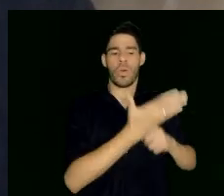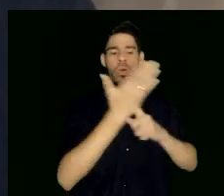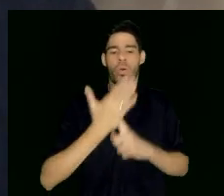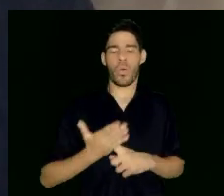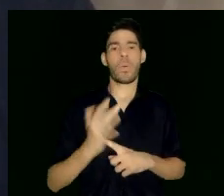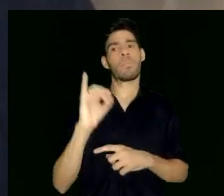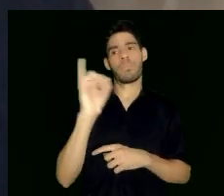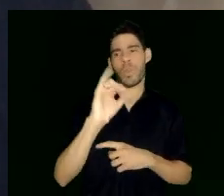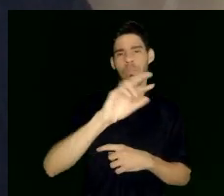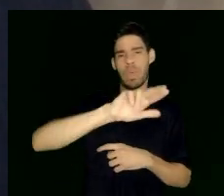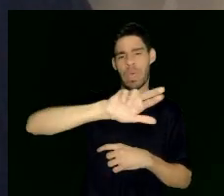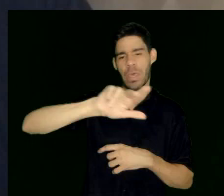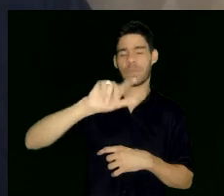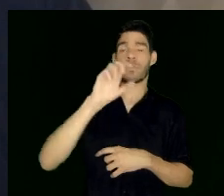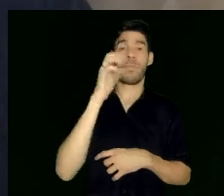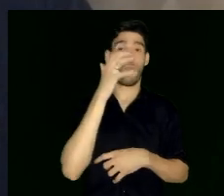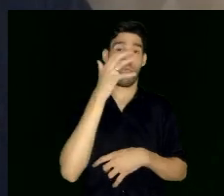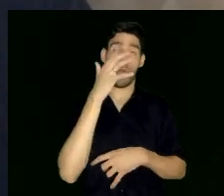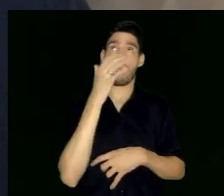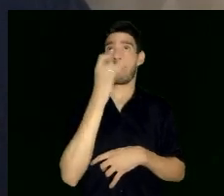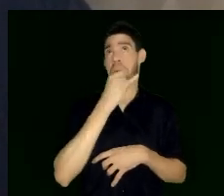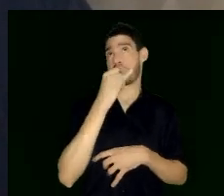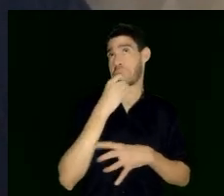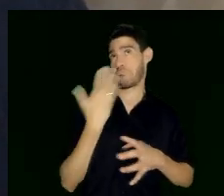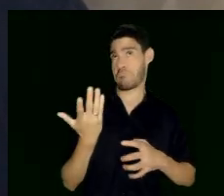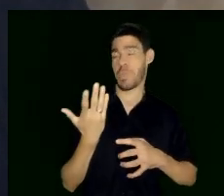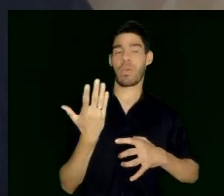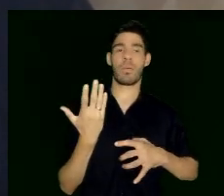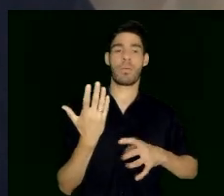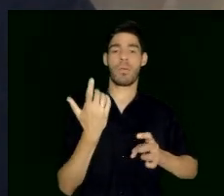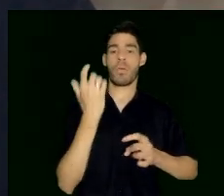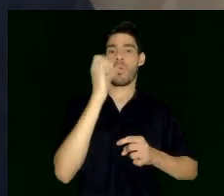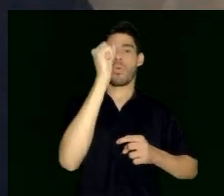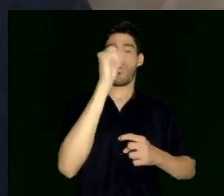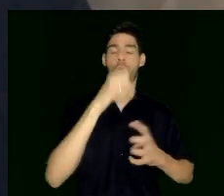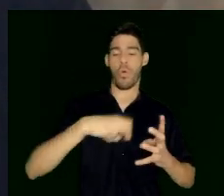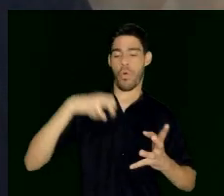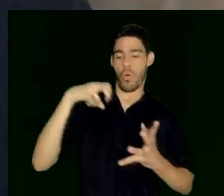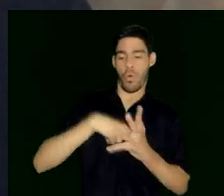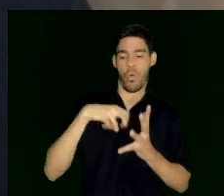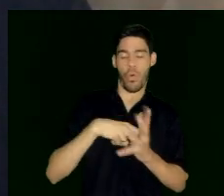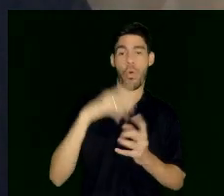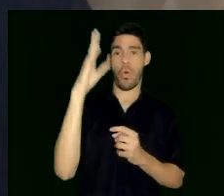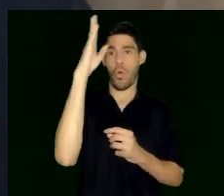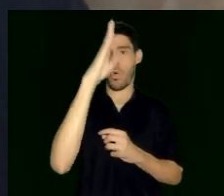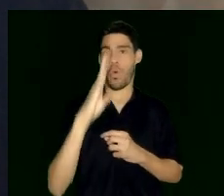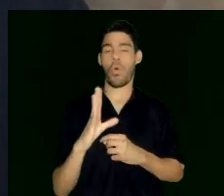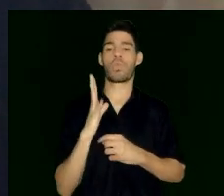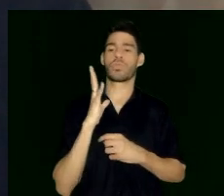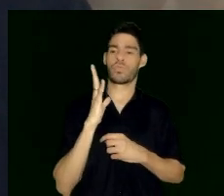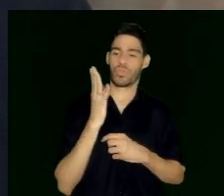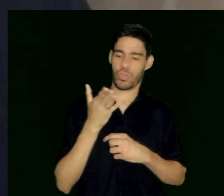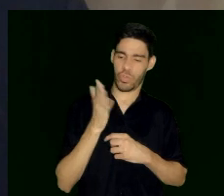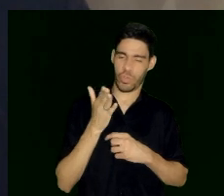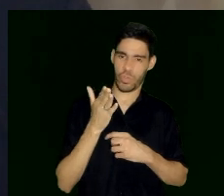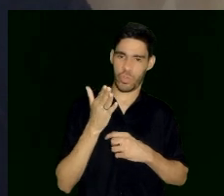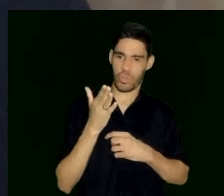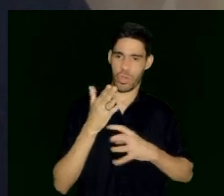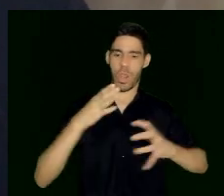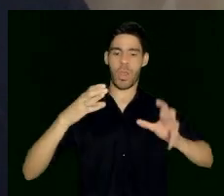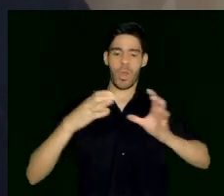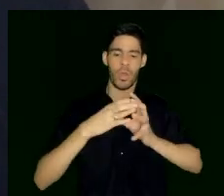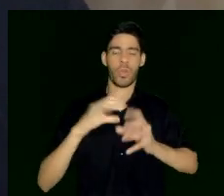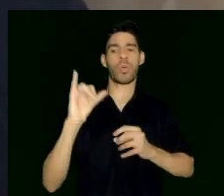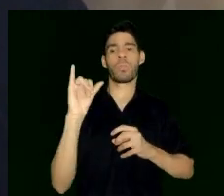diversos compromissos internacionais, e se nós formos observar, por exemplo, as 8 condenações que o Brasil já sofreu na Corte Interamericana